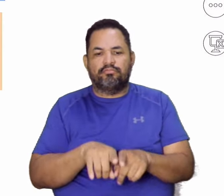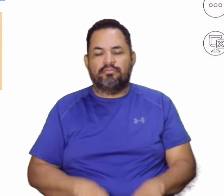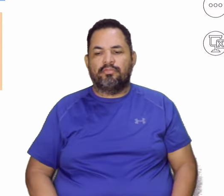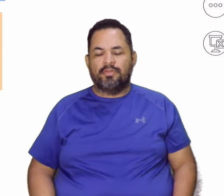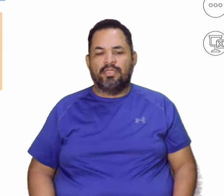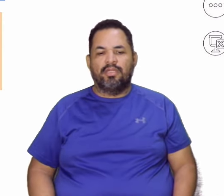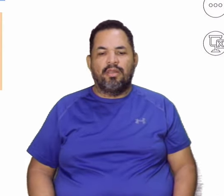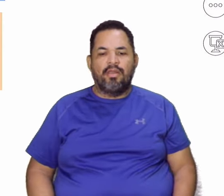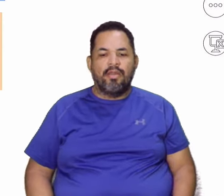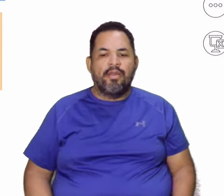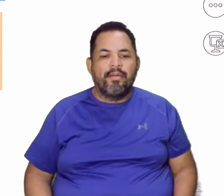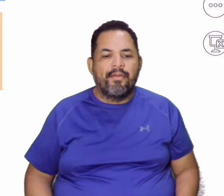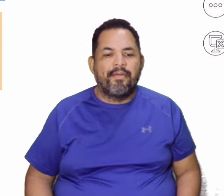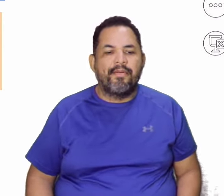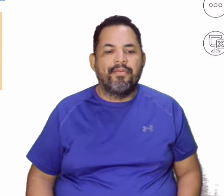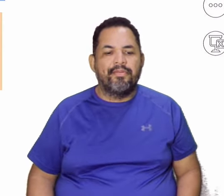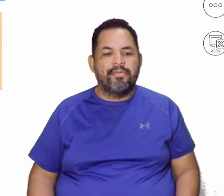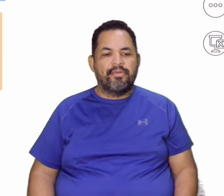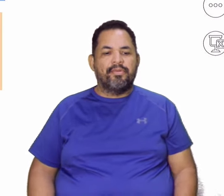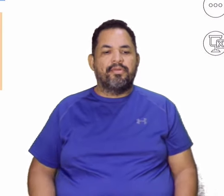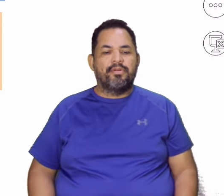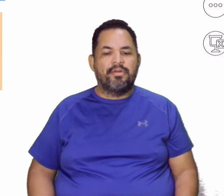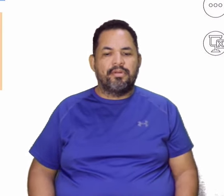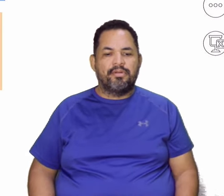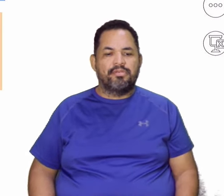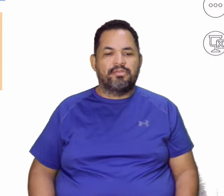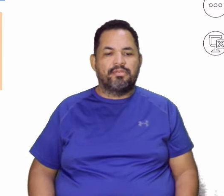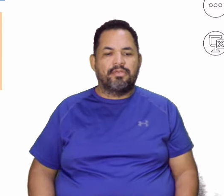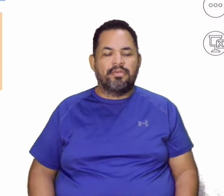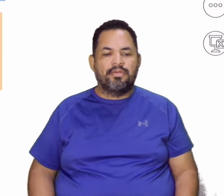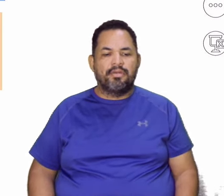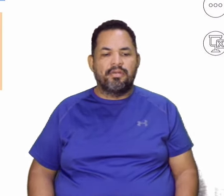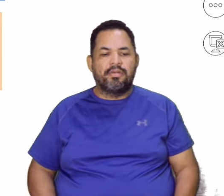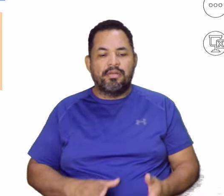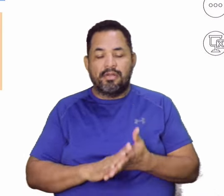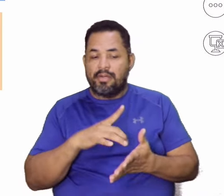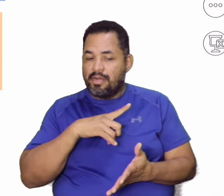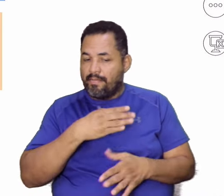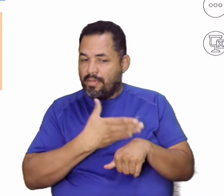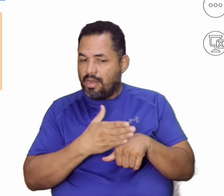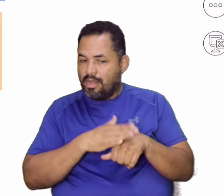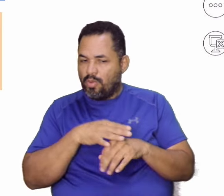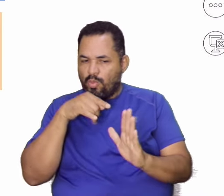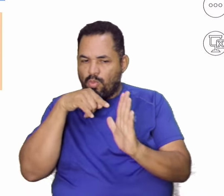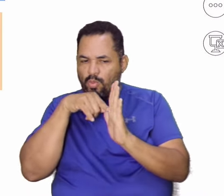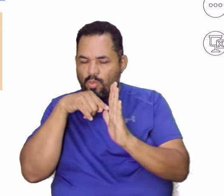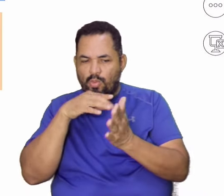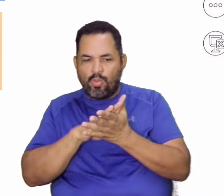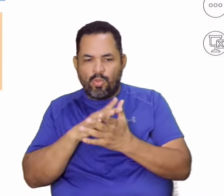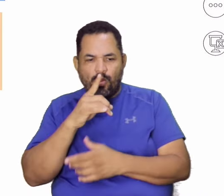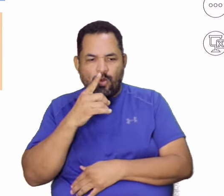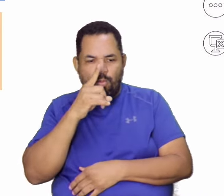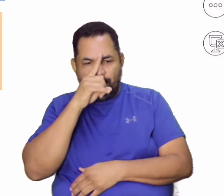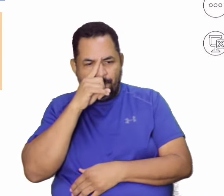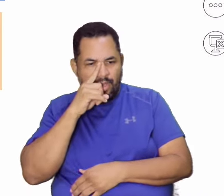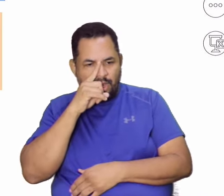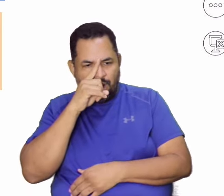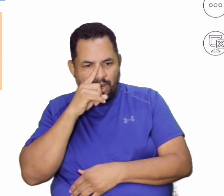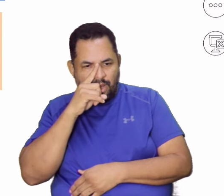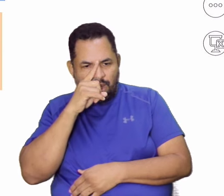e eu vou ter aí eh práticas com risco controlado e o local de de